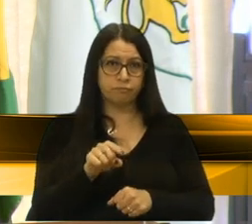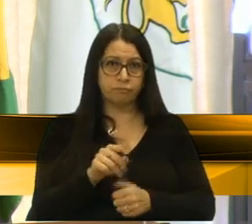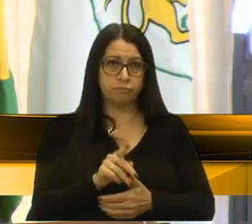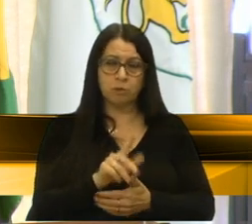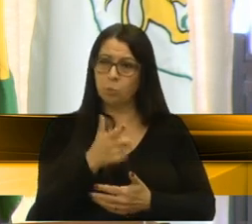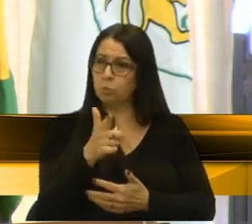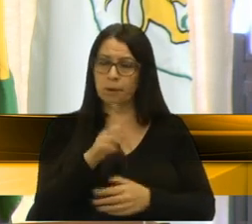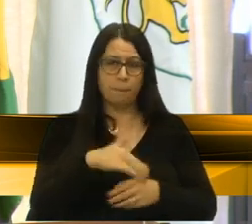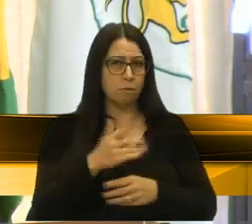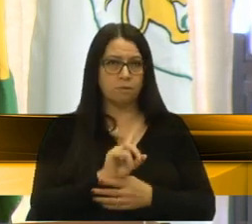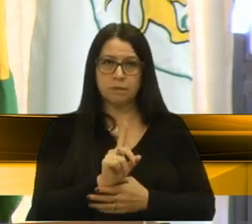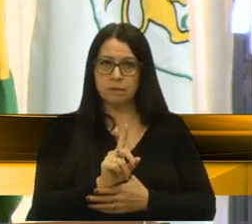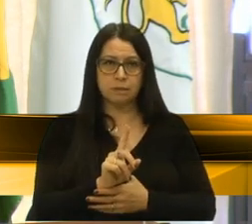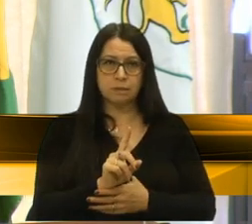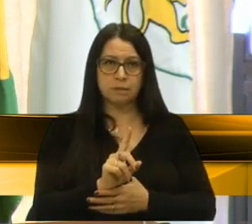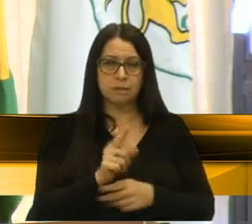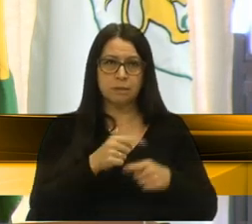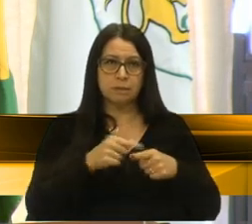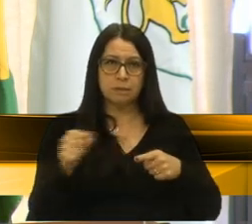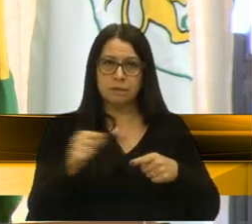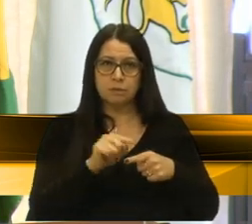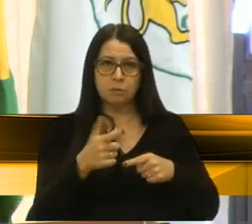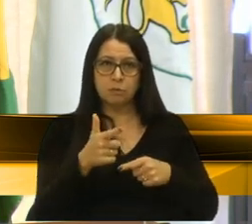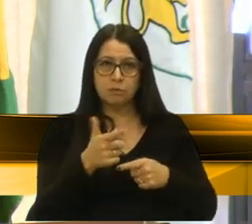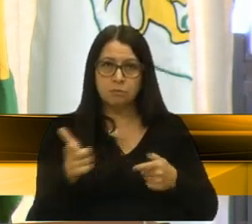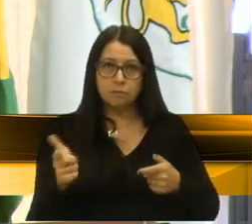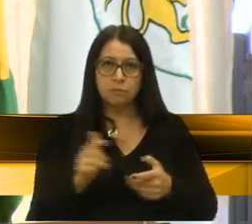Não tem mais. Neste período não existe.